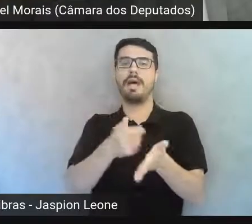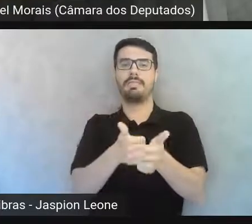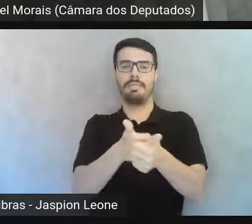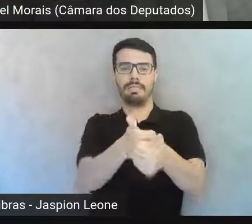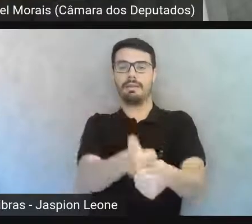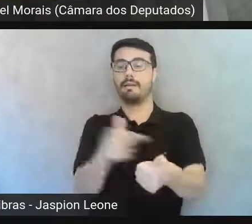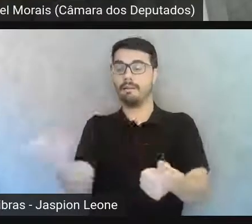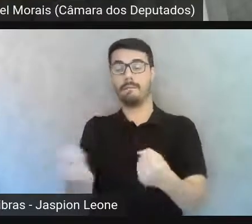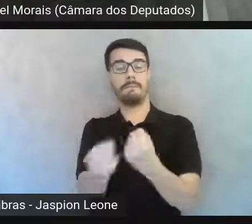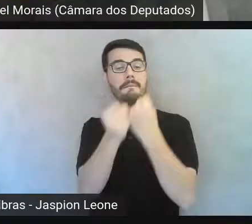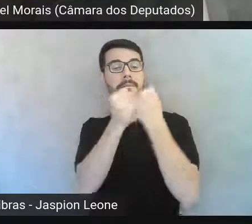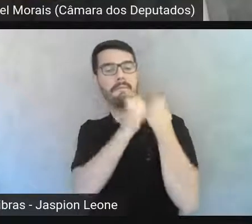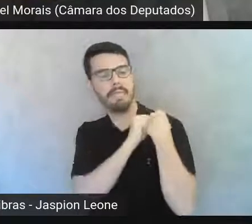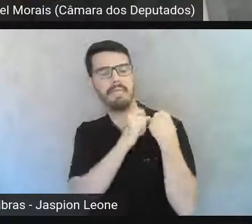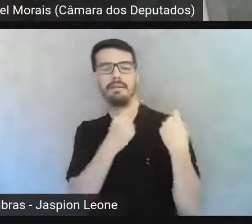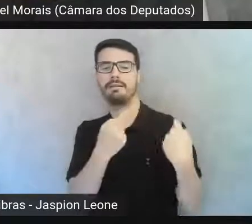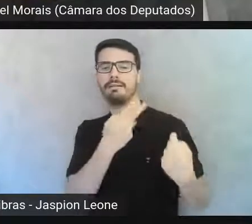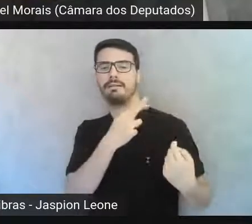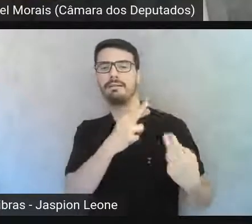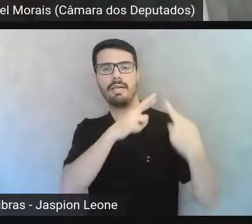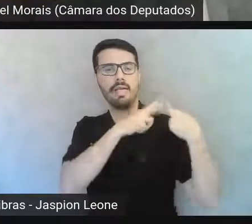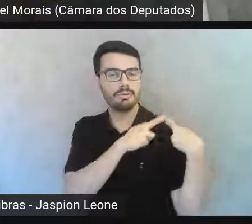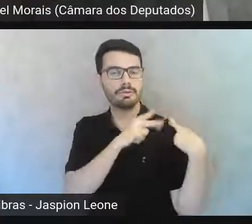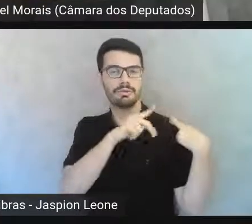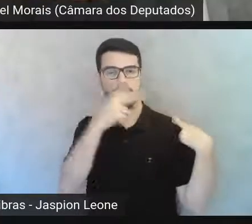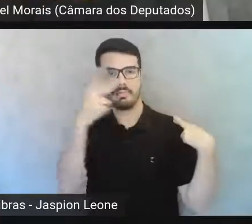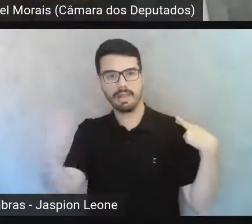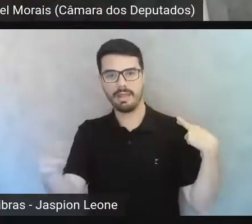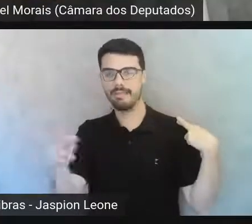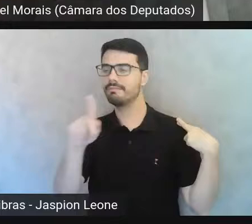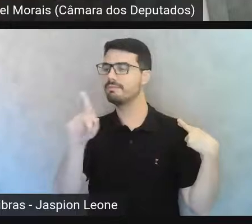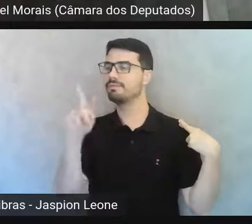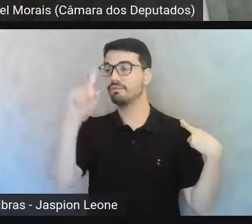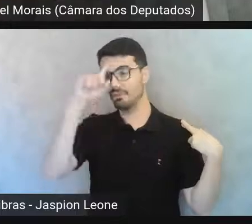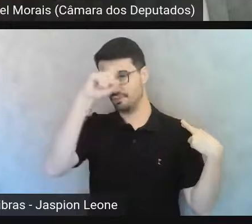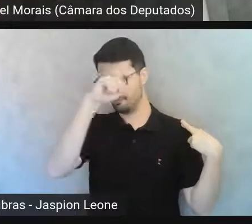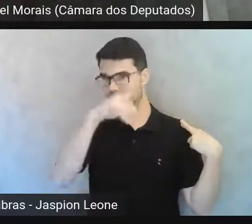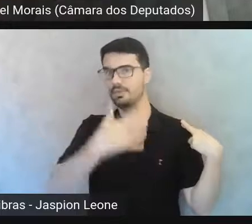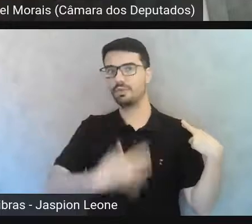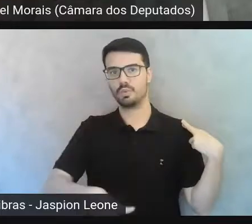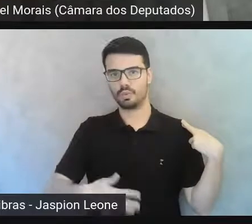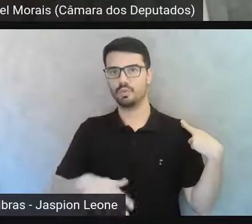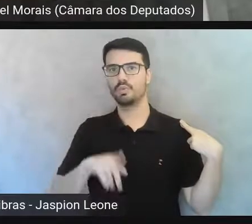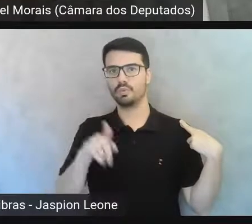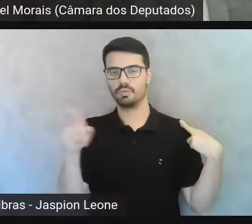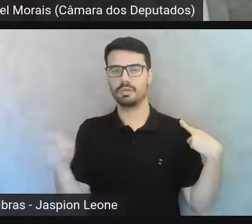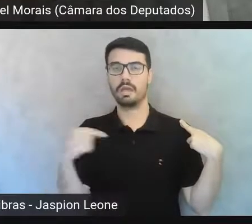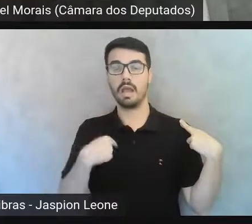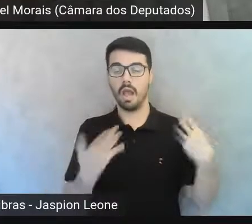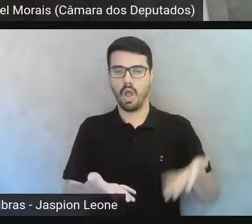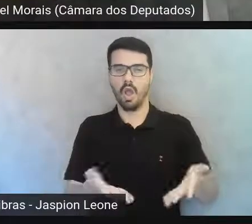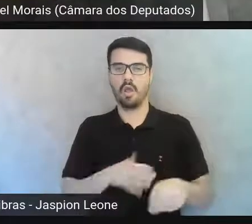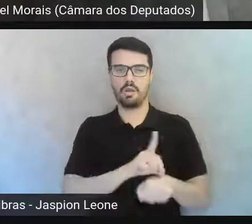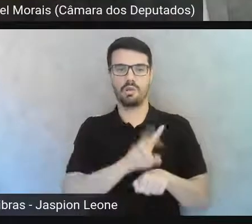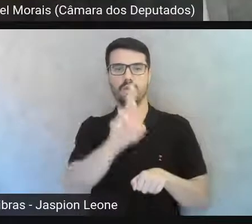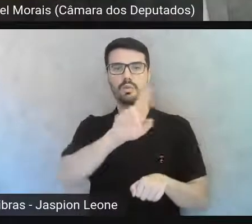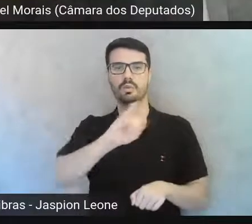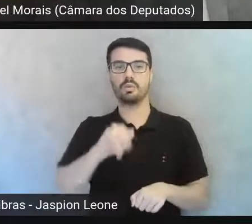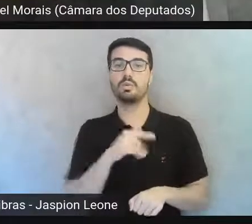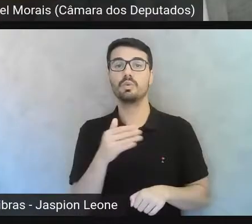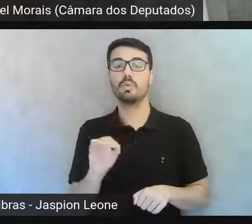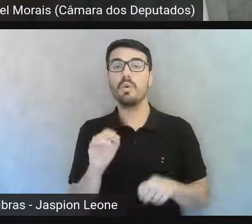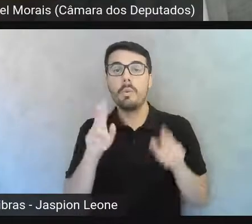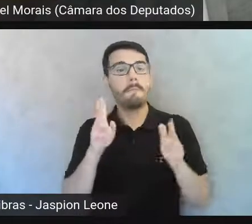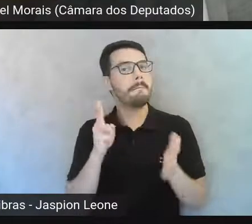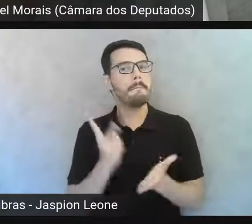dessas pessoas, aí fica muito difícil, né? Eu vou passar a palavra agora para o doutor João, com essa mesma pergunta, e eu